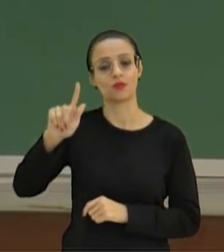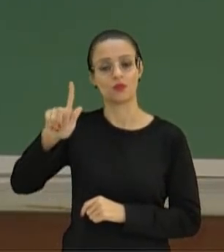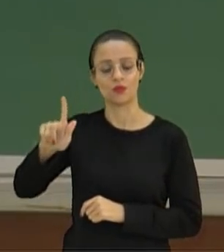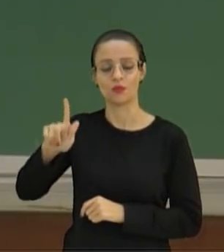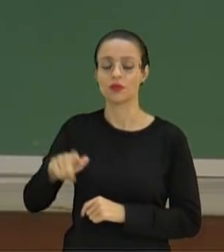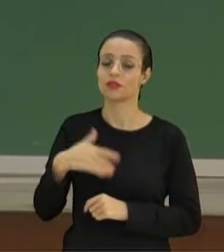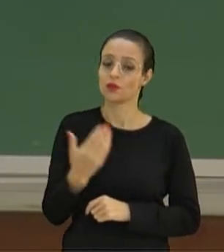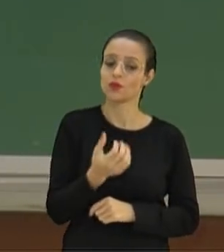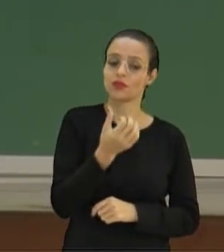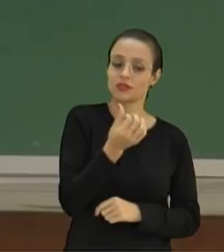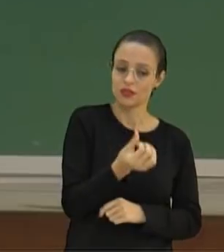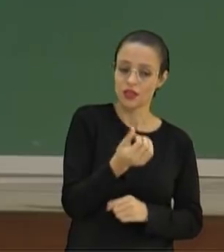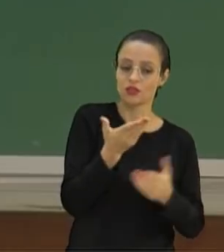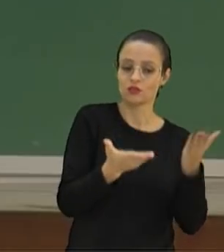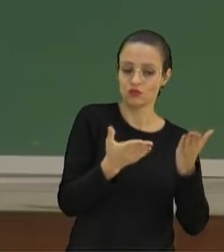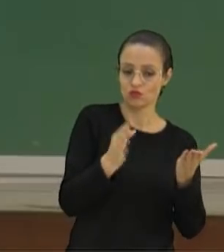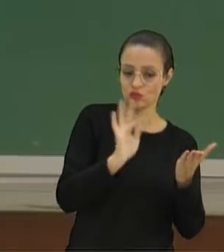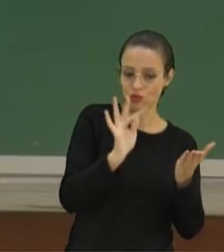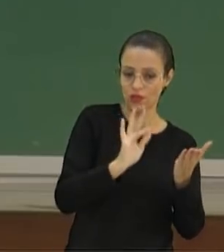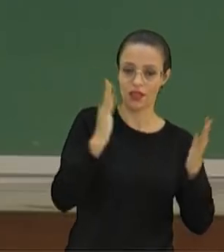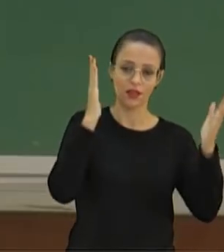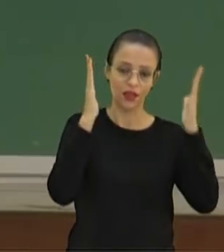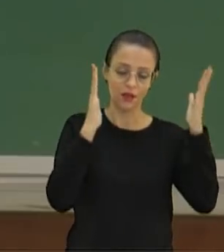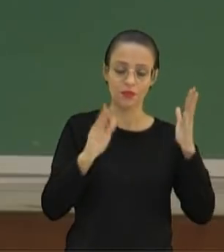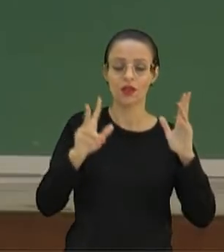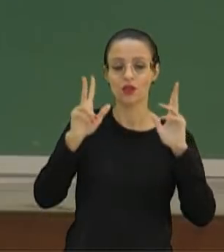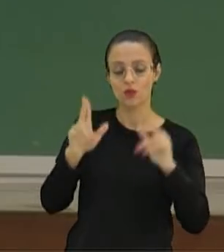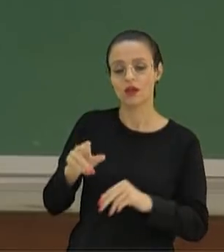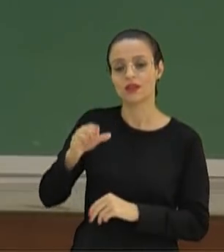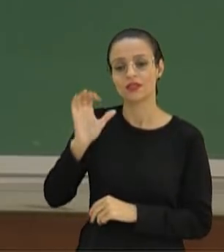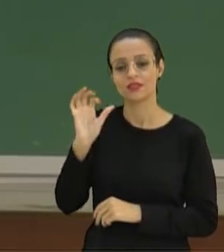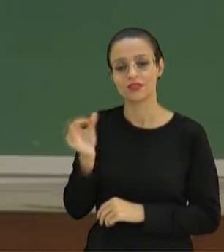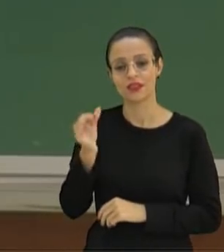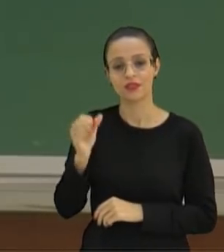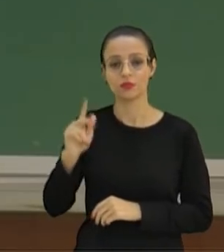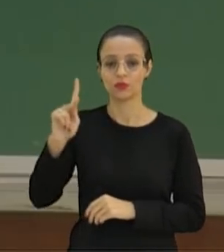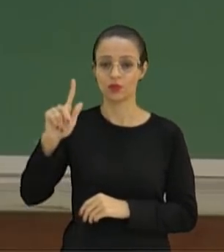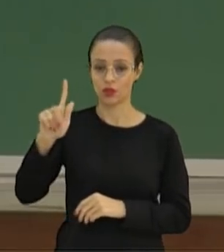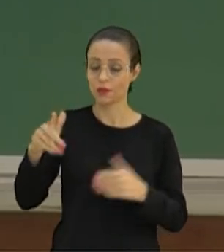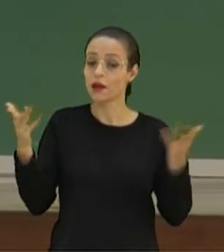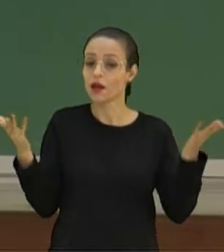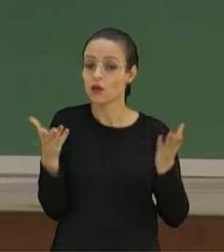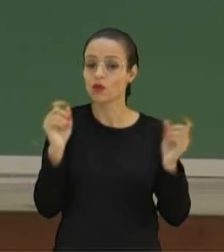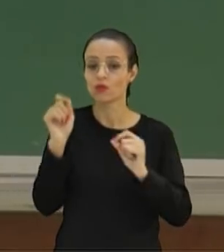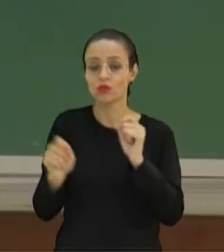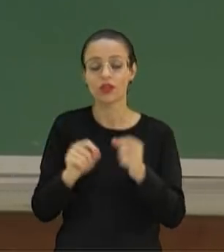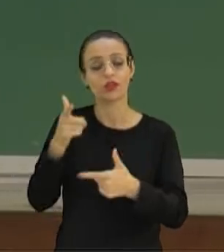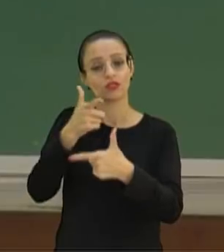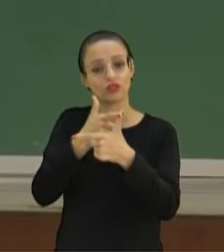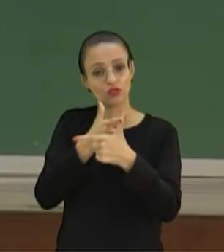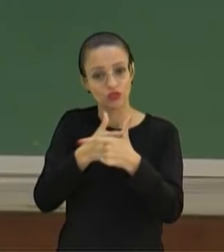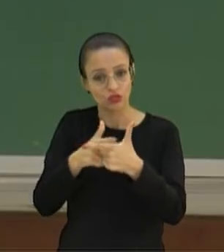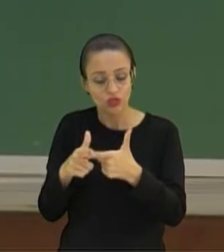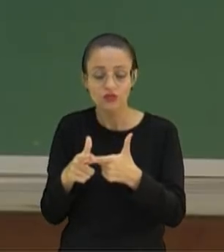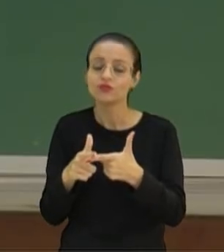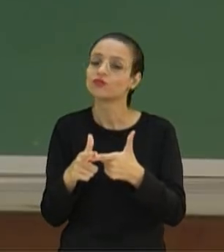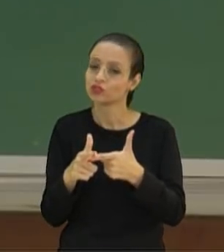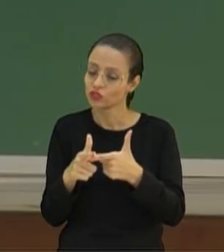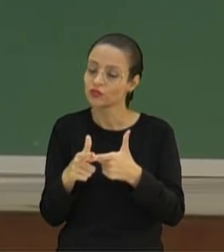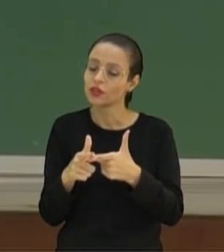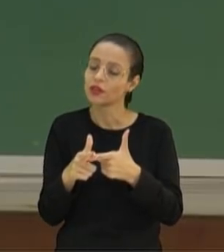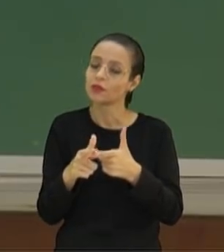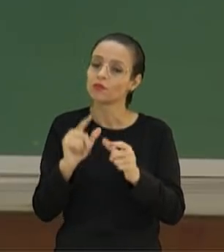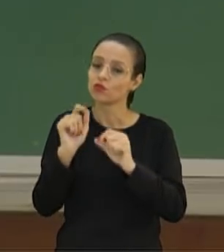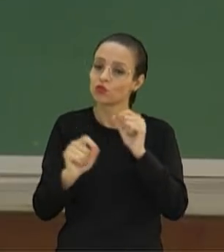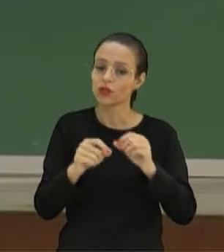6 toneladas do caminhão é igual a 6.000 quilogramas. E agora? Eu preciso dividir essa quantidade de